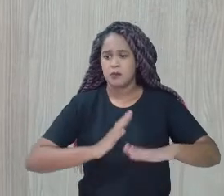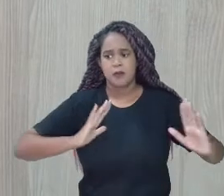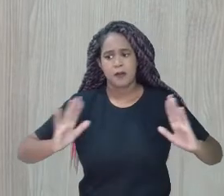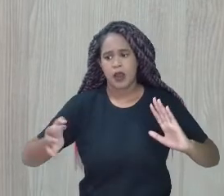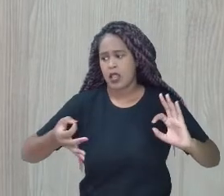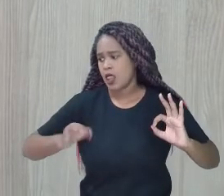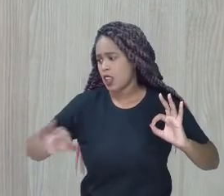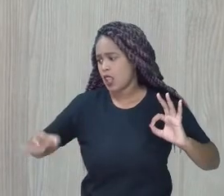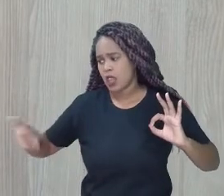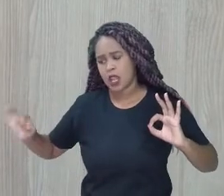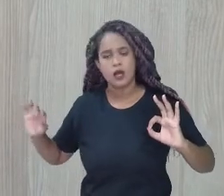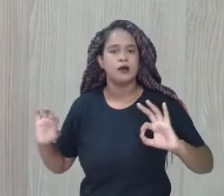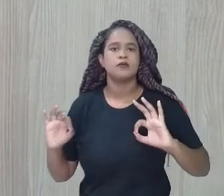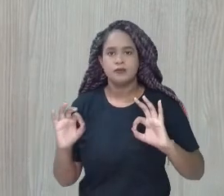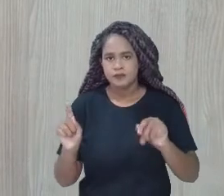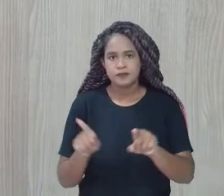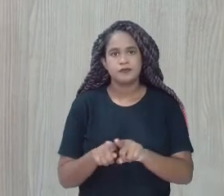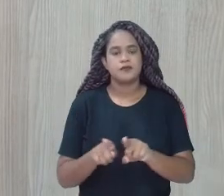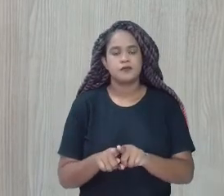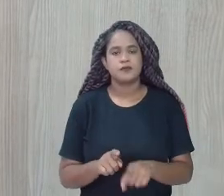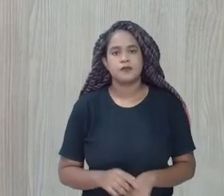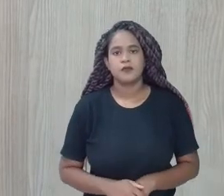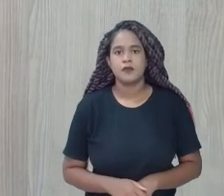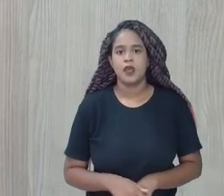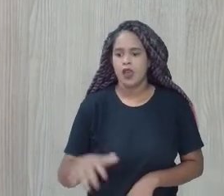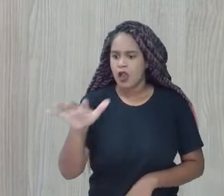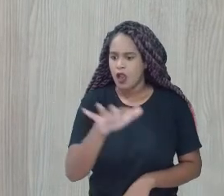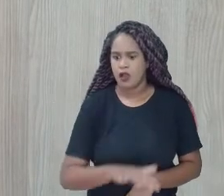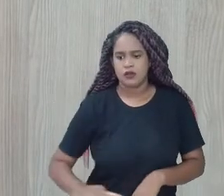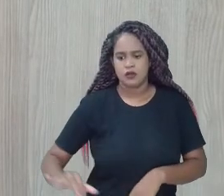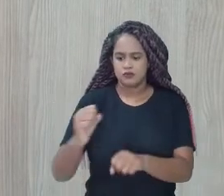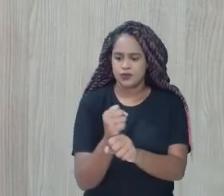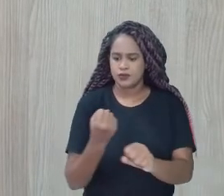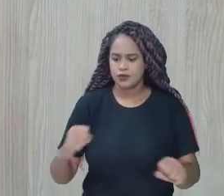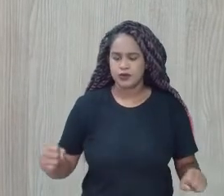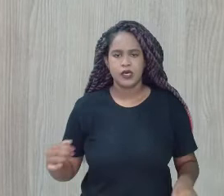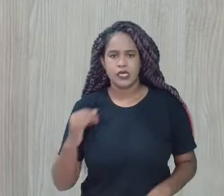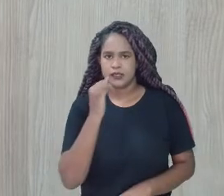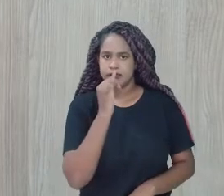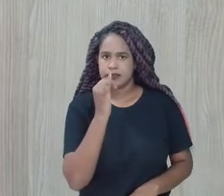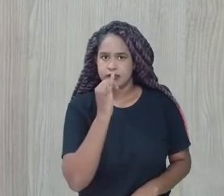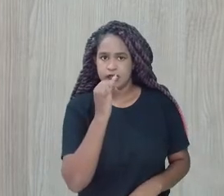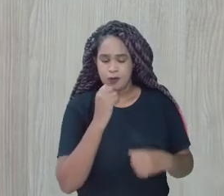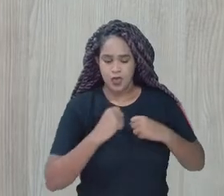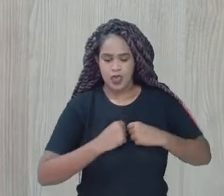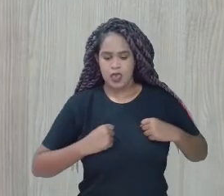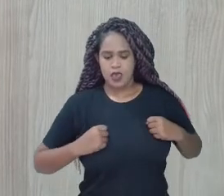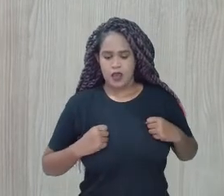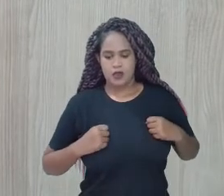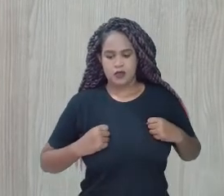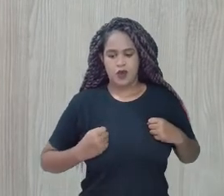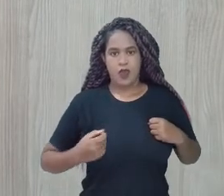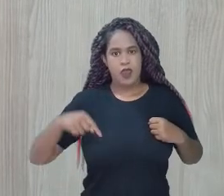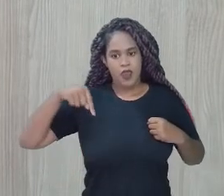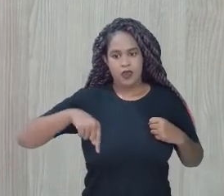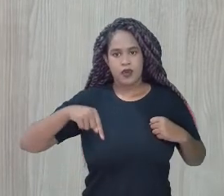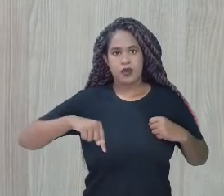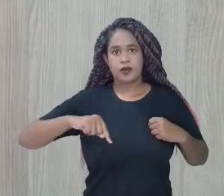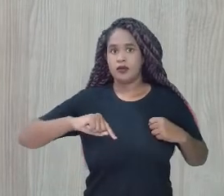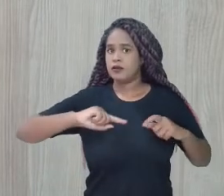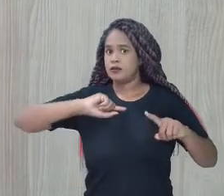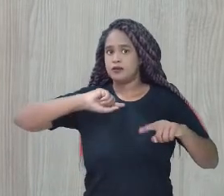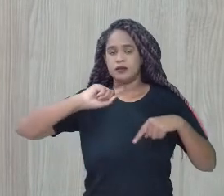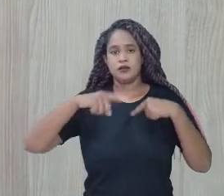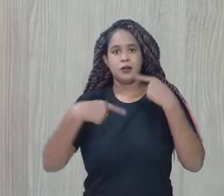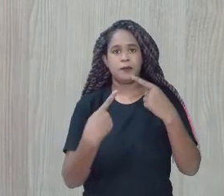pode-se ter um espaço também grande, então, de repente, um super-herói está aqui e no outro dia ele já está em outro